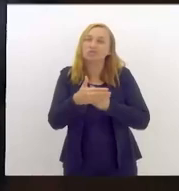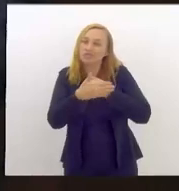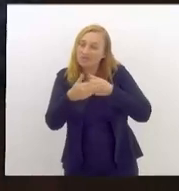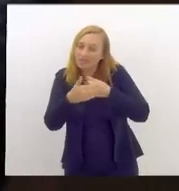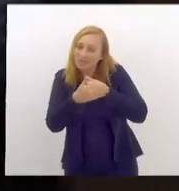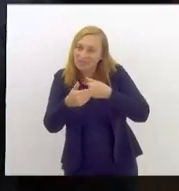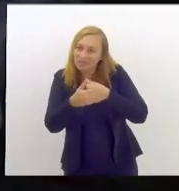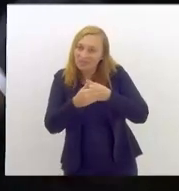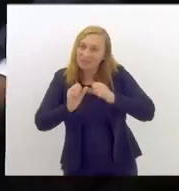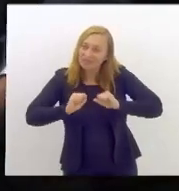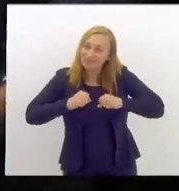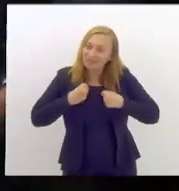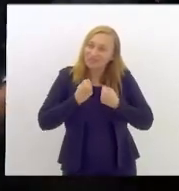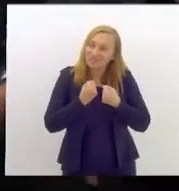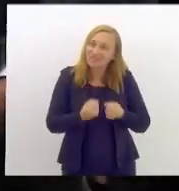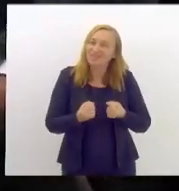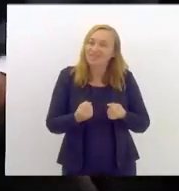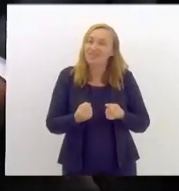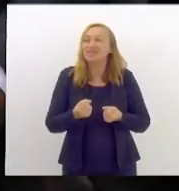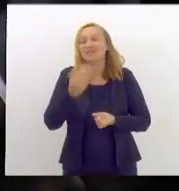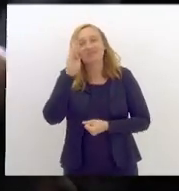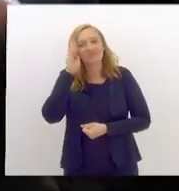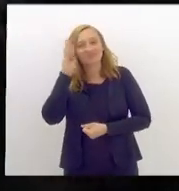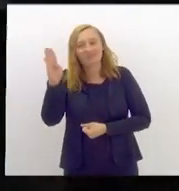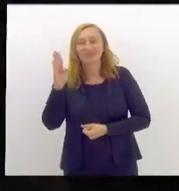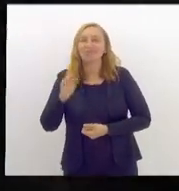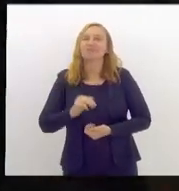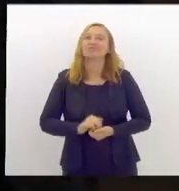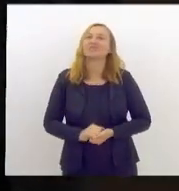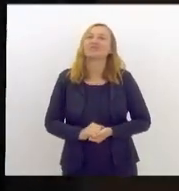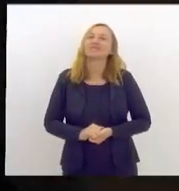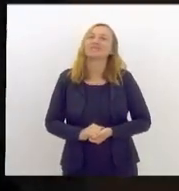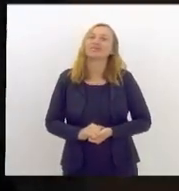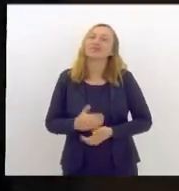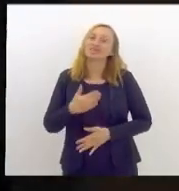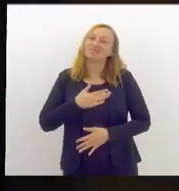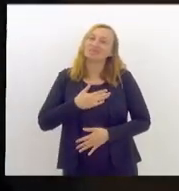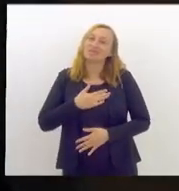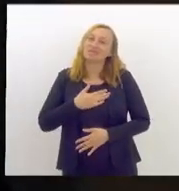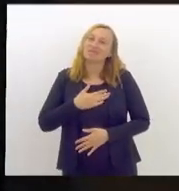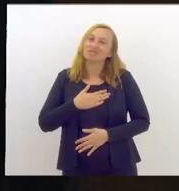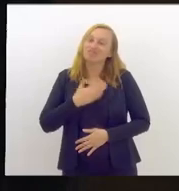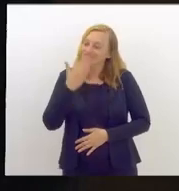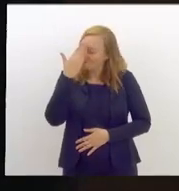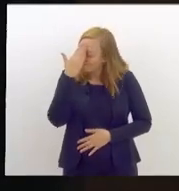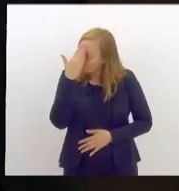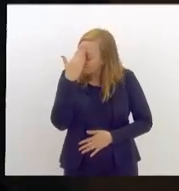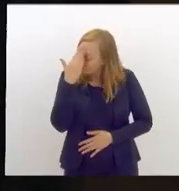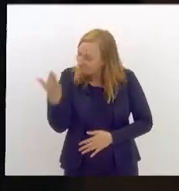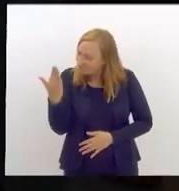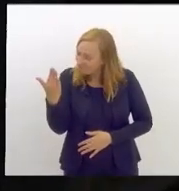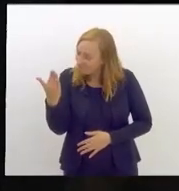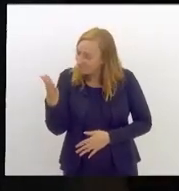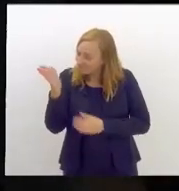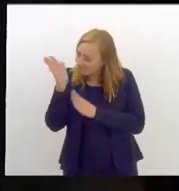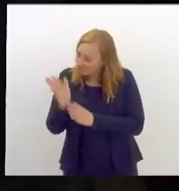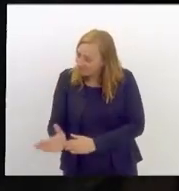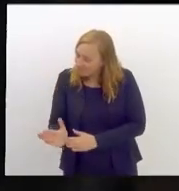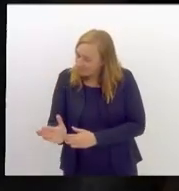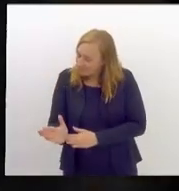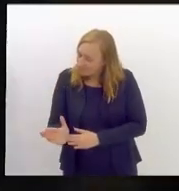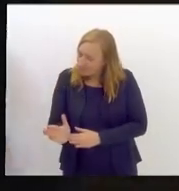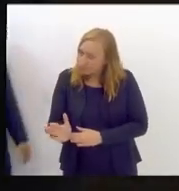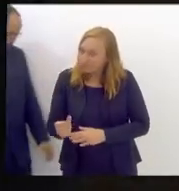leva a dedicação e principalmente tenha de mim a gratidão e a lealdade